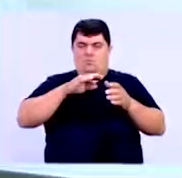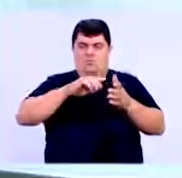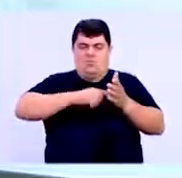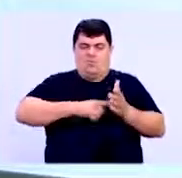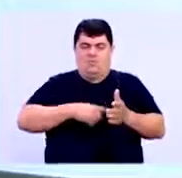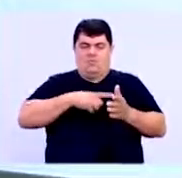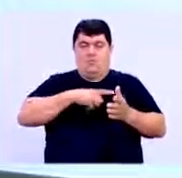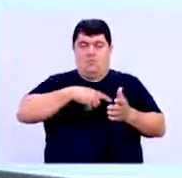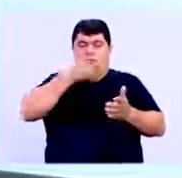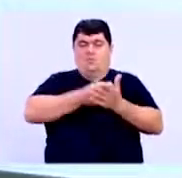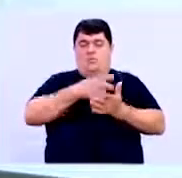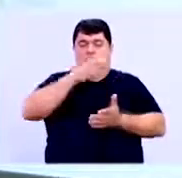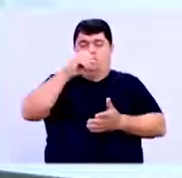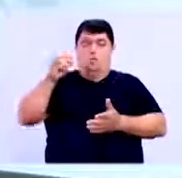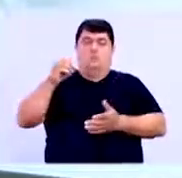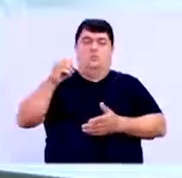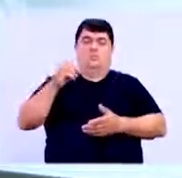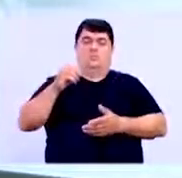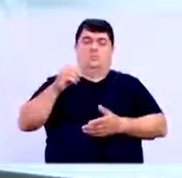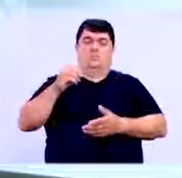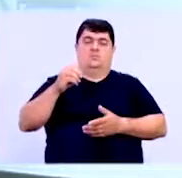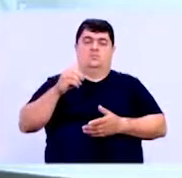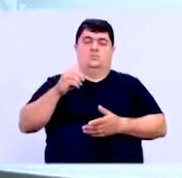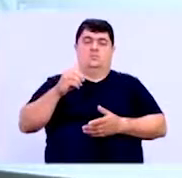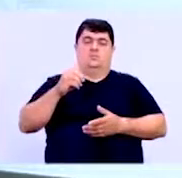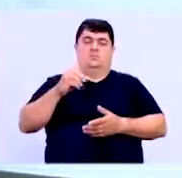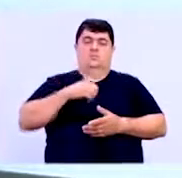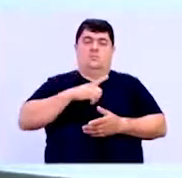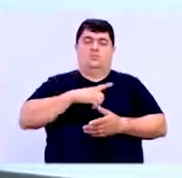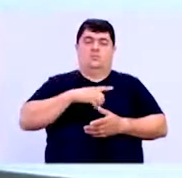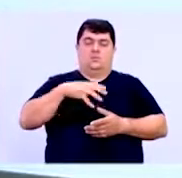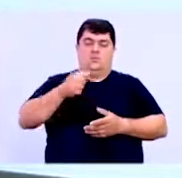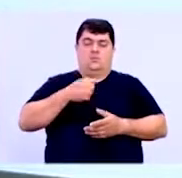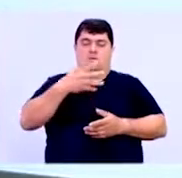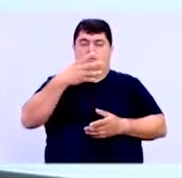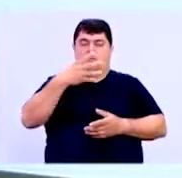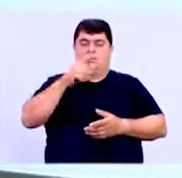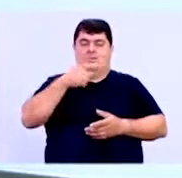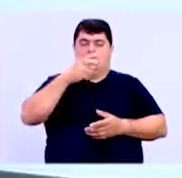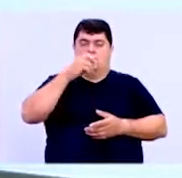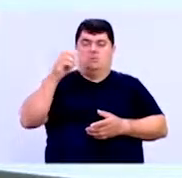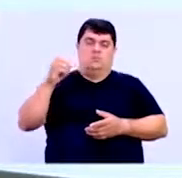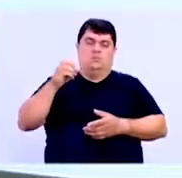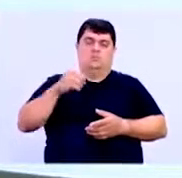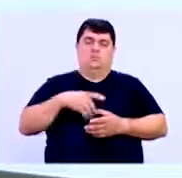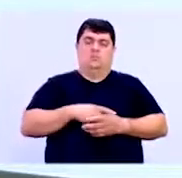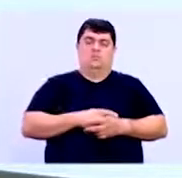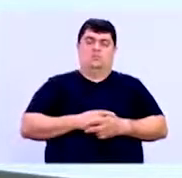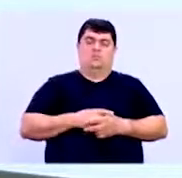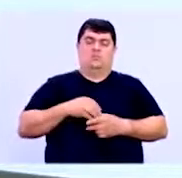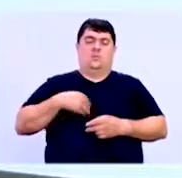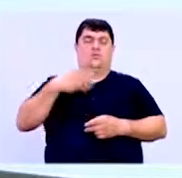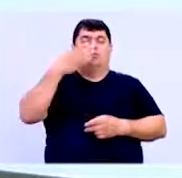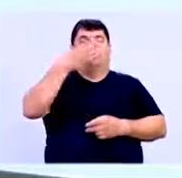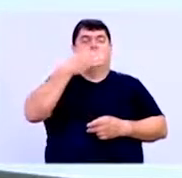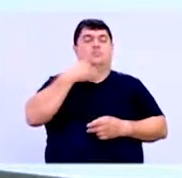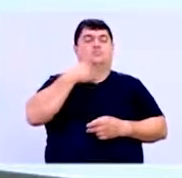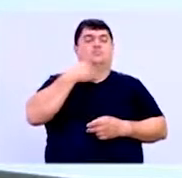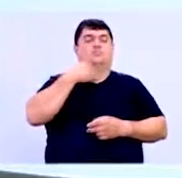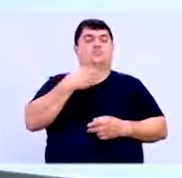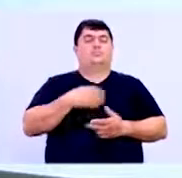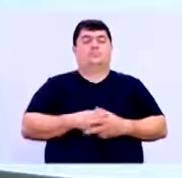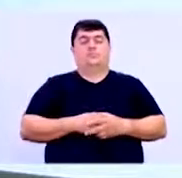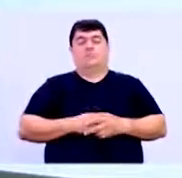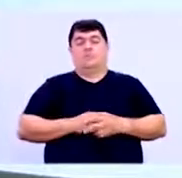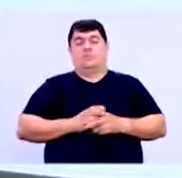paguei R$ 500. Então só vou receber 4.500. Eu fui ao banco e agora